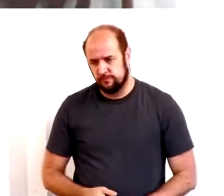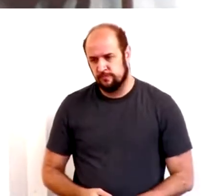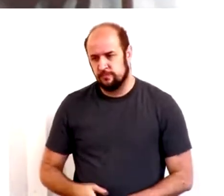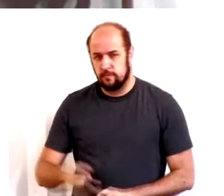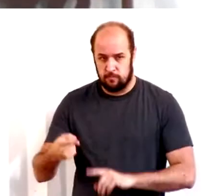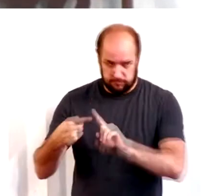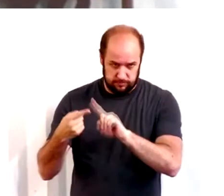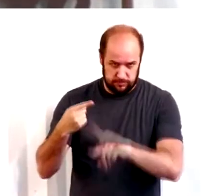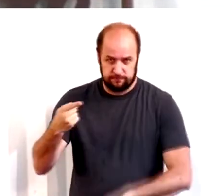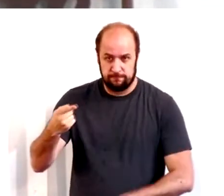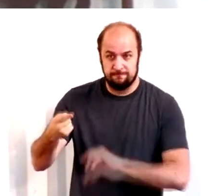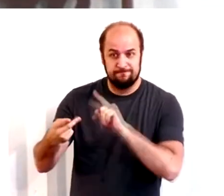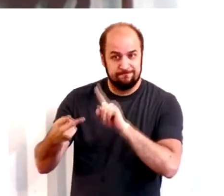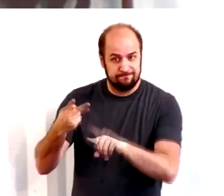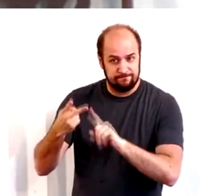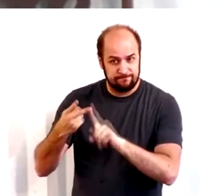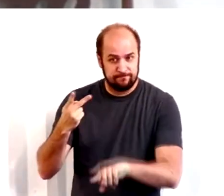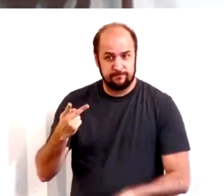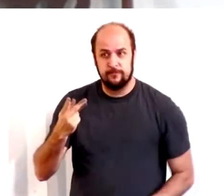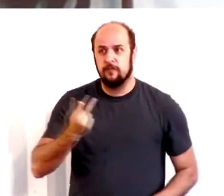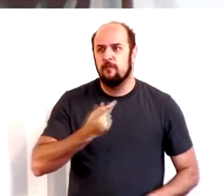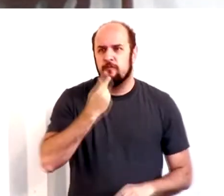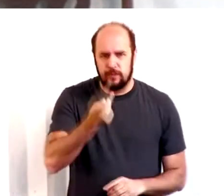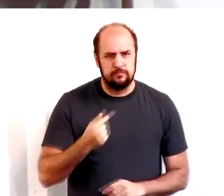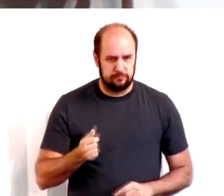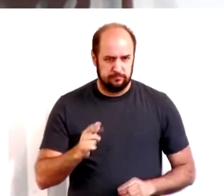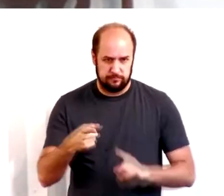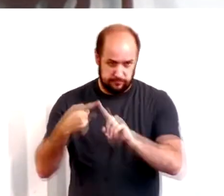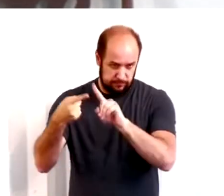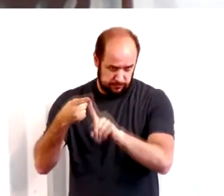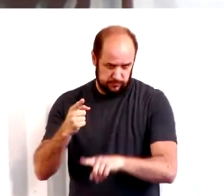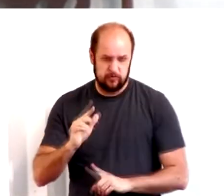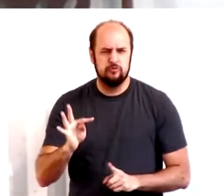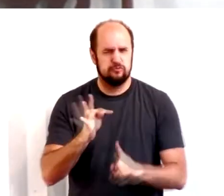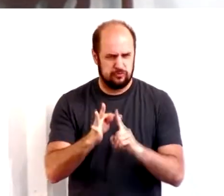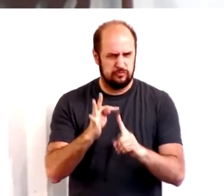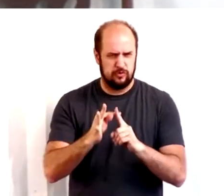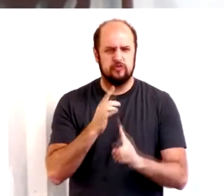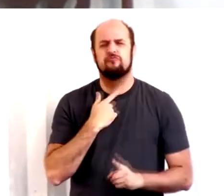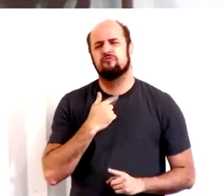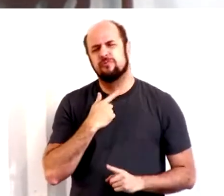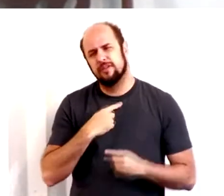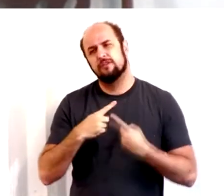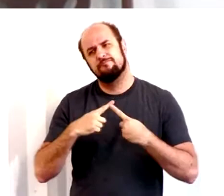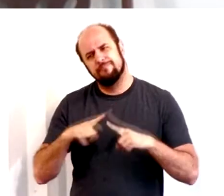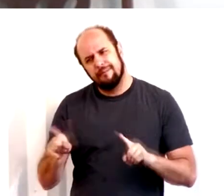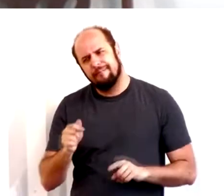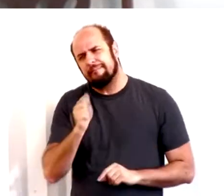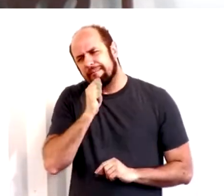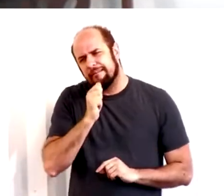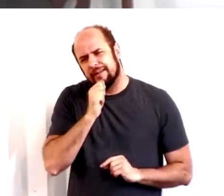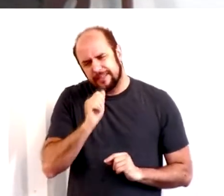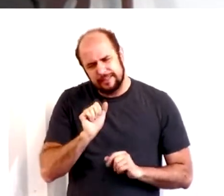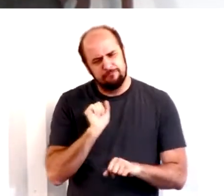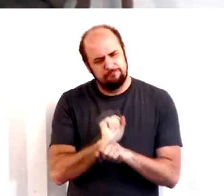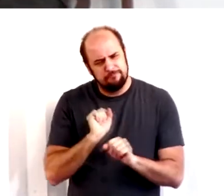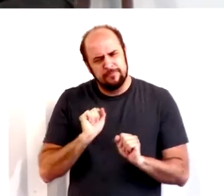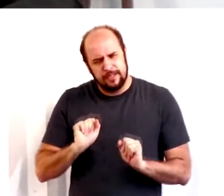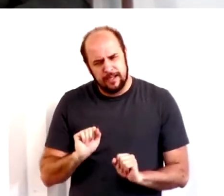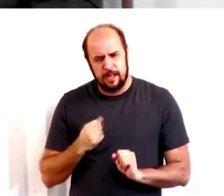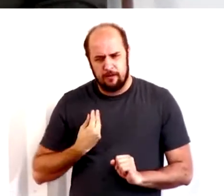ele vai dizer que Timóteo é o desejo dele enviar, mas algumas coisas ainda ele espera que aconteça dentro da